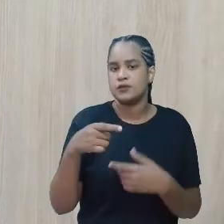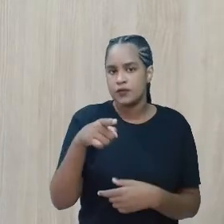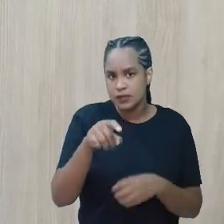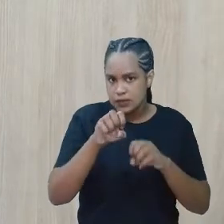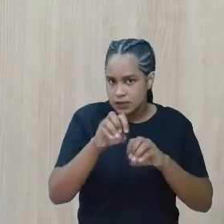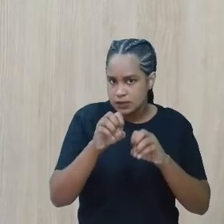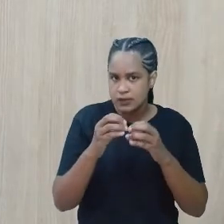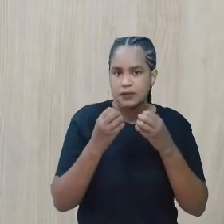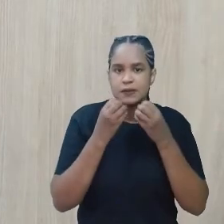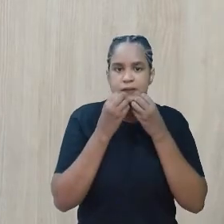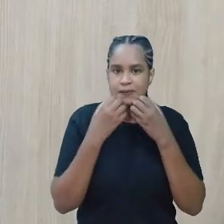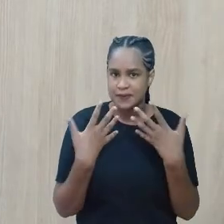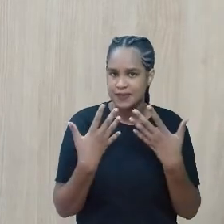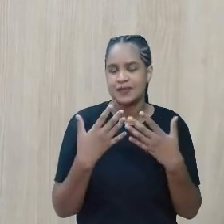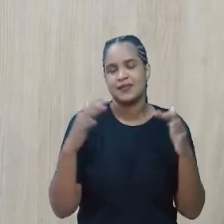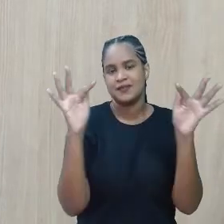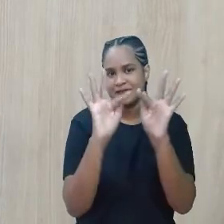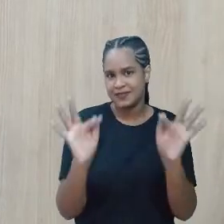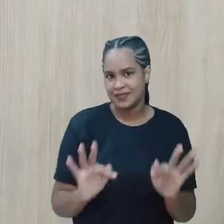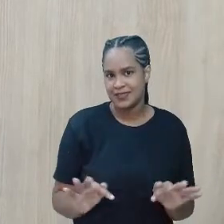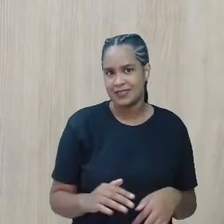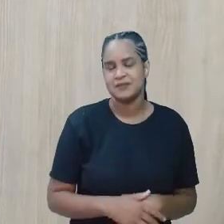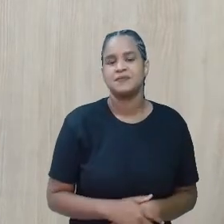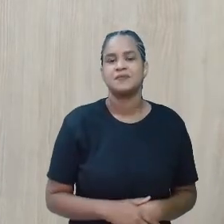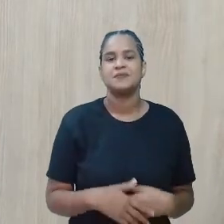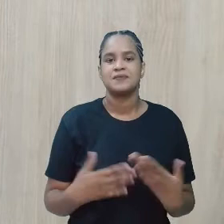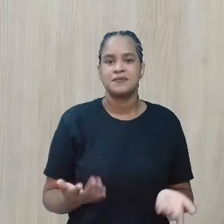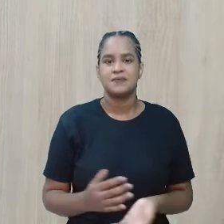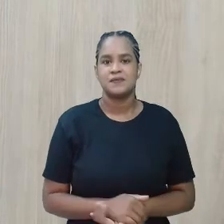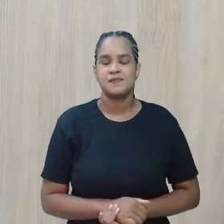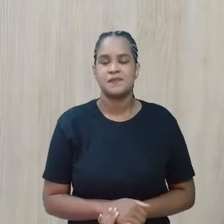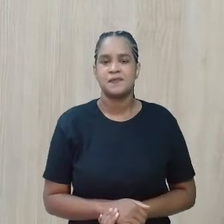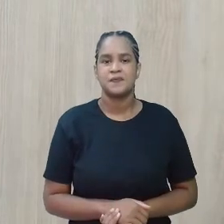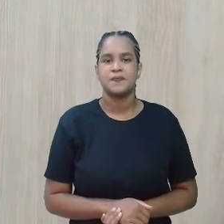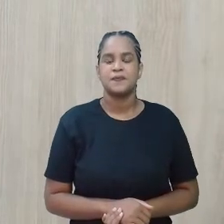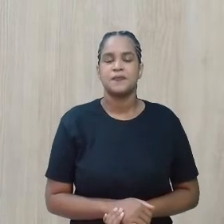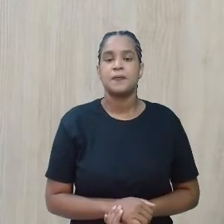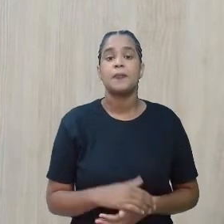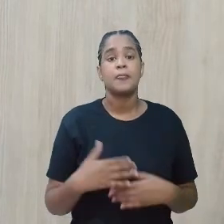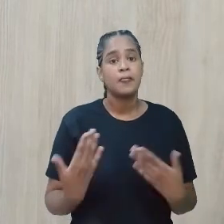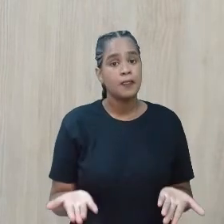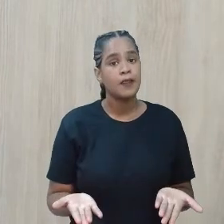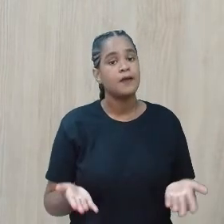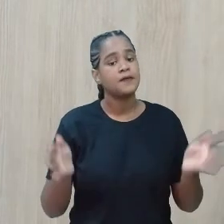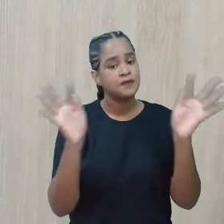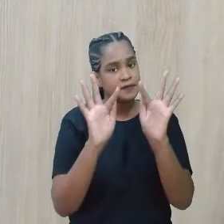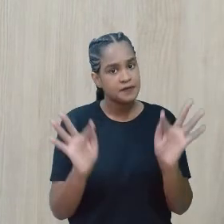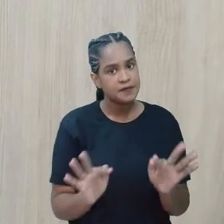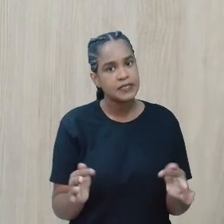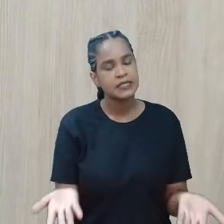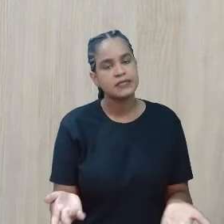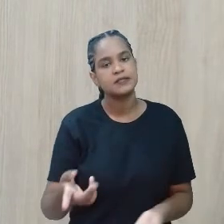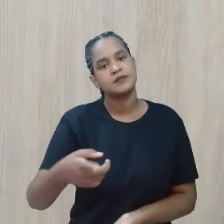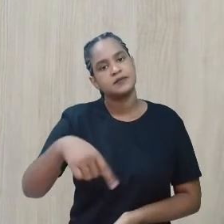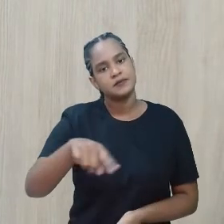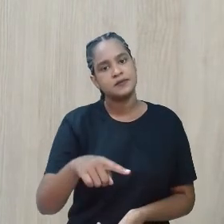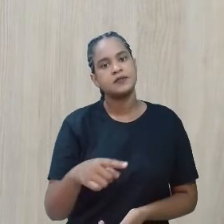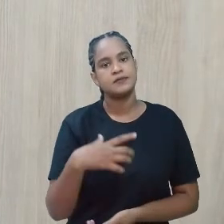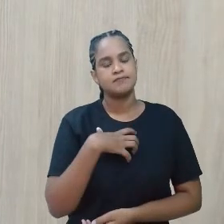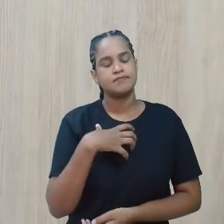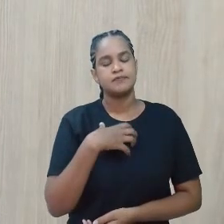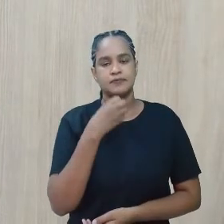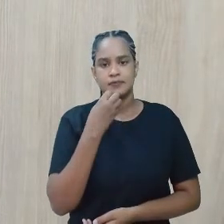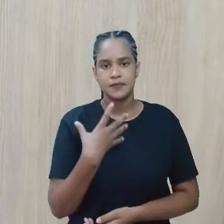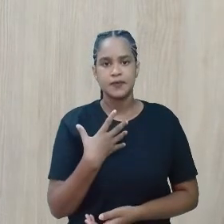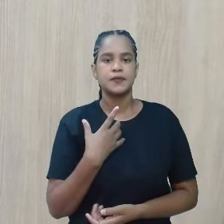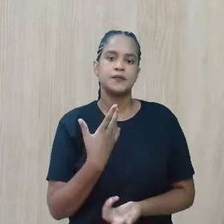Então, feliz por isso. Aí o Pedro fez assim, ó, uma careta assim. Então, a gente está muito feliz por isso, né? A ideia é essa, é que a gente